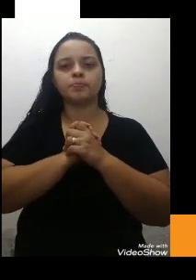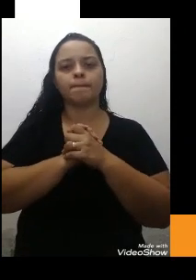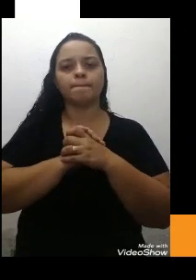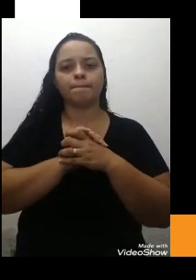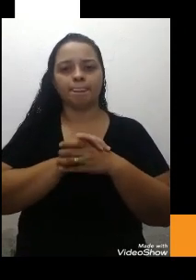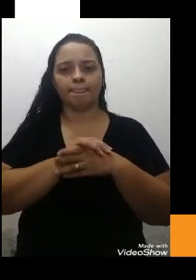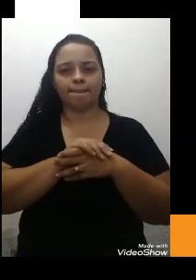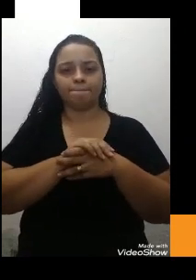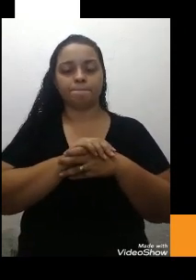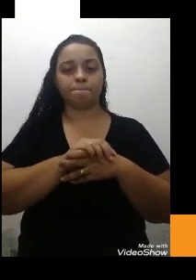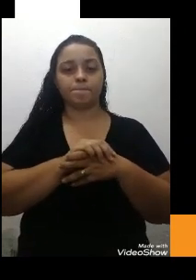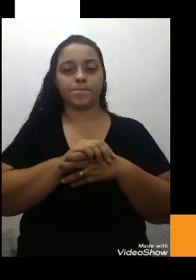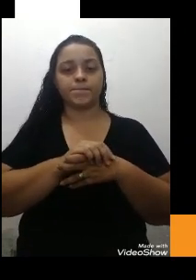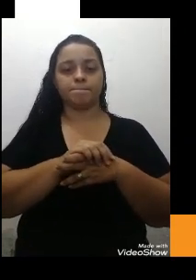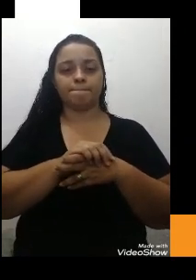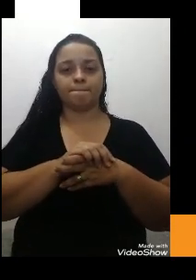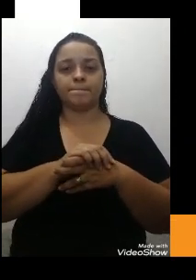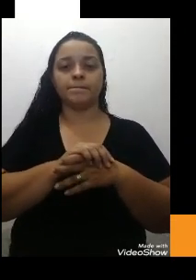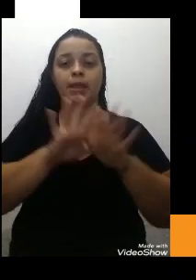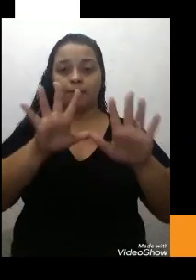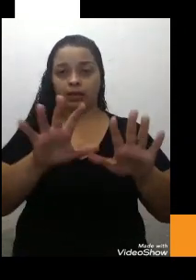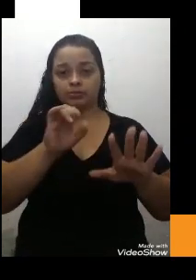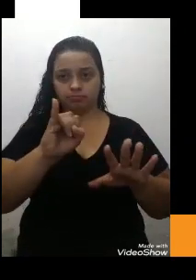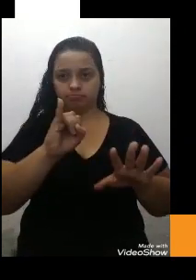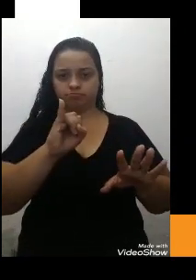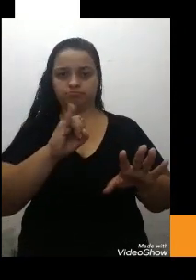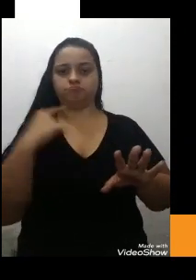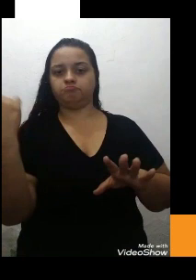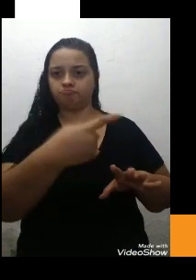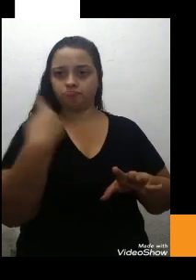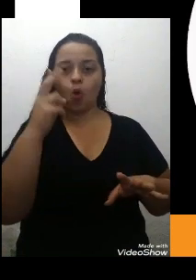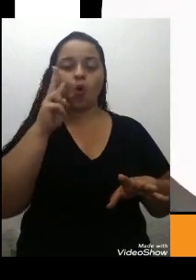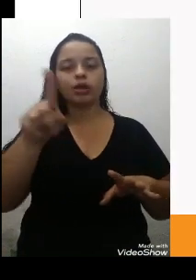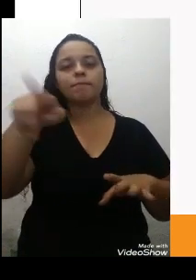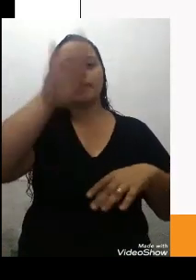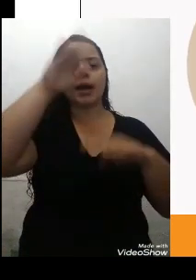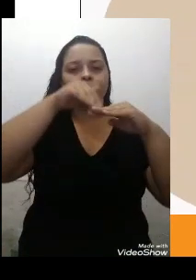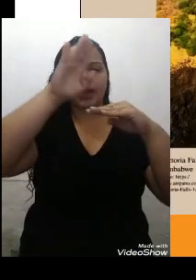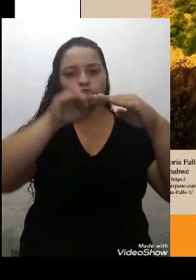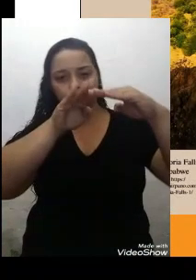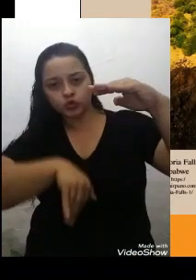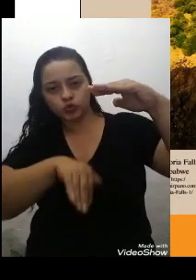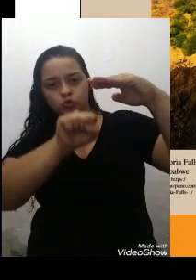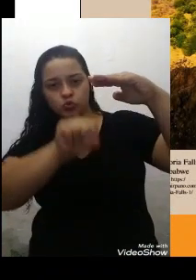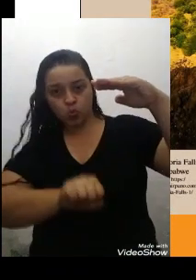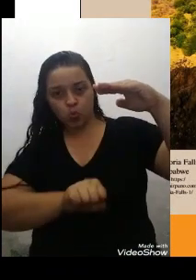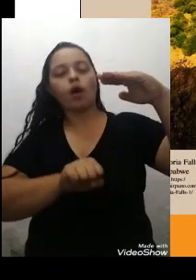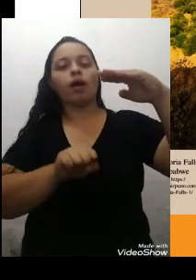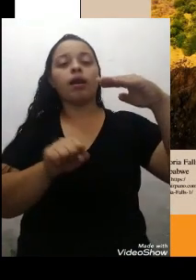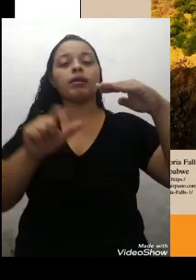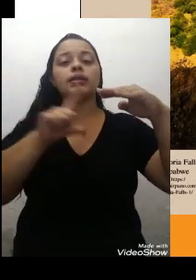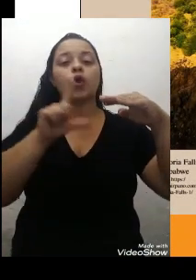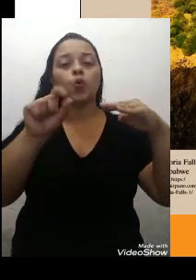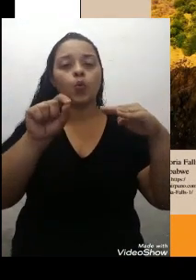Mas se a gente for olhar para essa região aqui, ó, mais ao sul no continente, a gente já vai ter